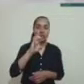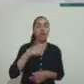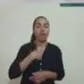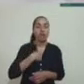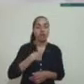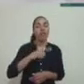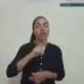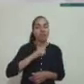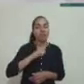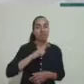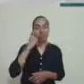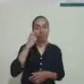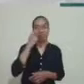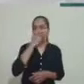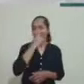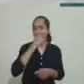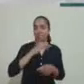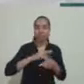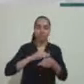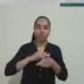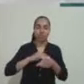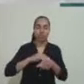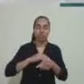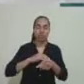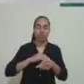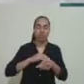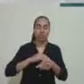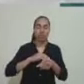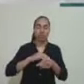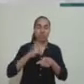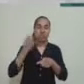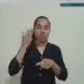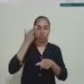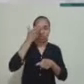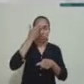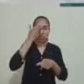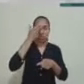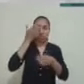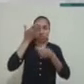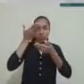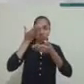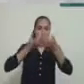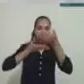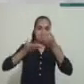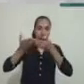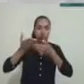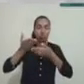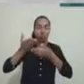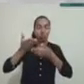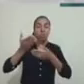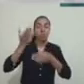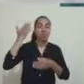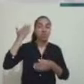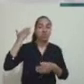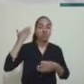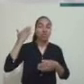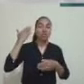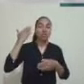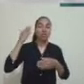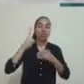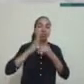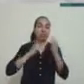ceratocone. Eu sou transplantado de córnea, fiz 3 transplantes de córnea, porque não existiam na época técnicas